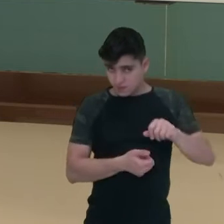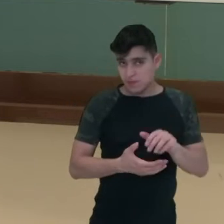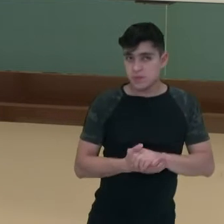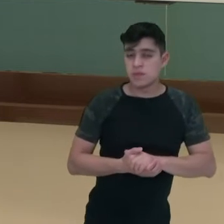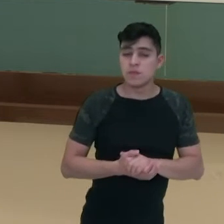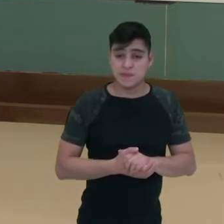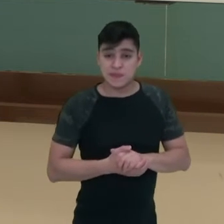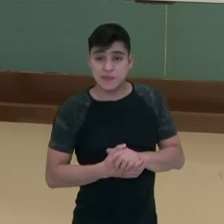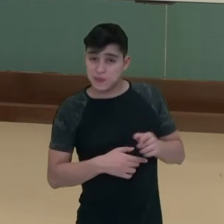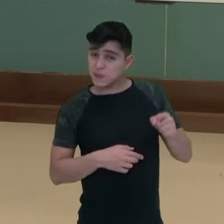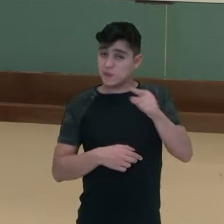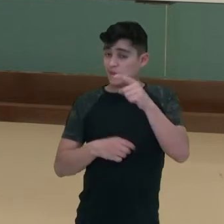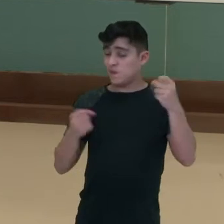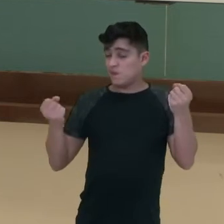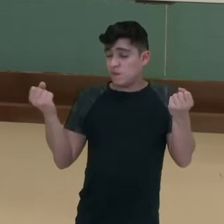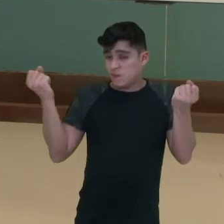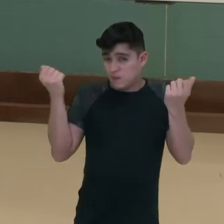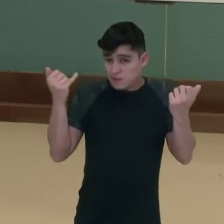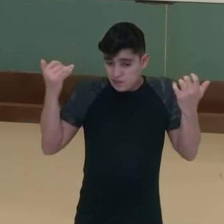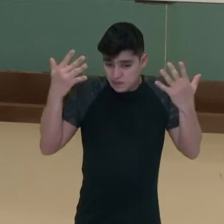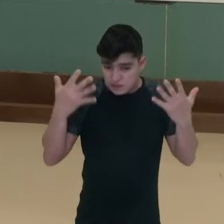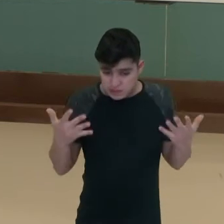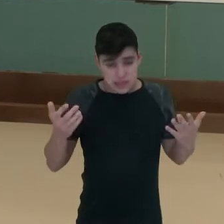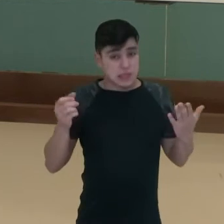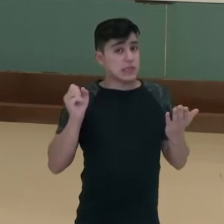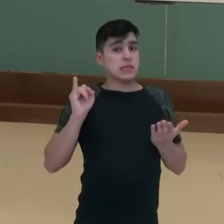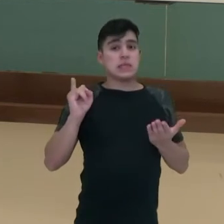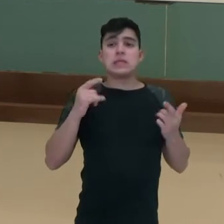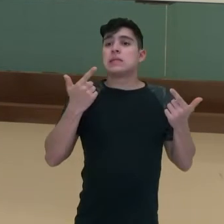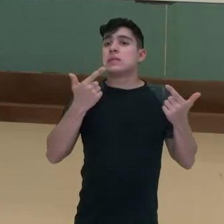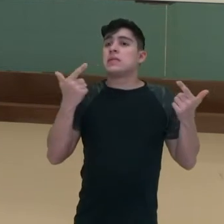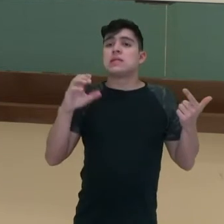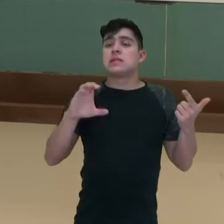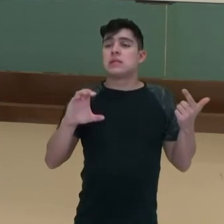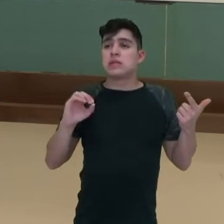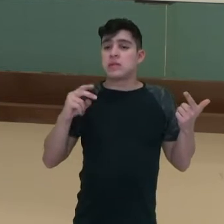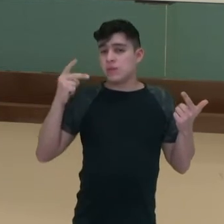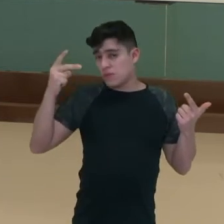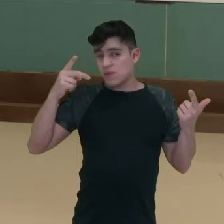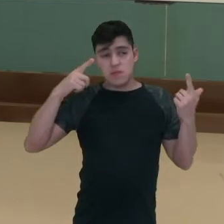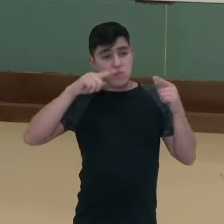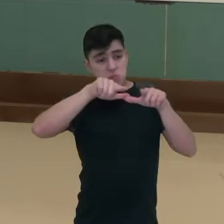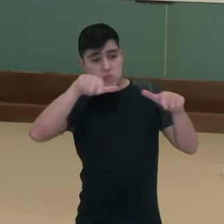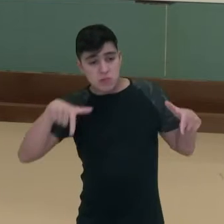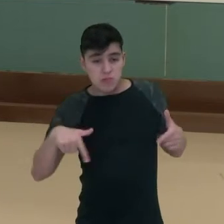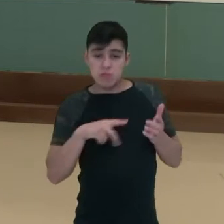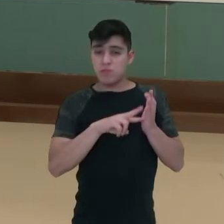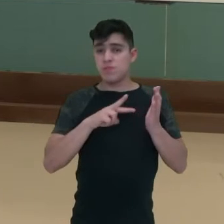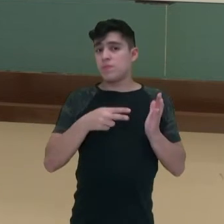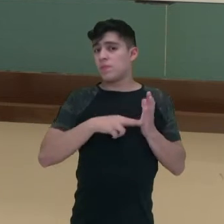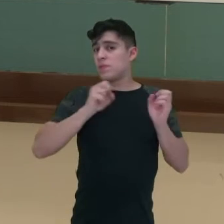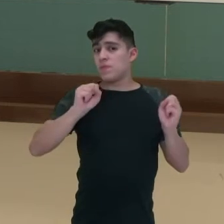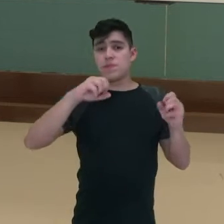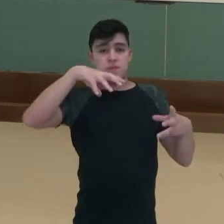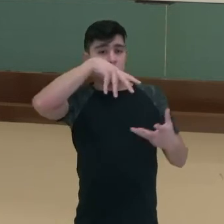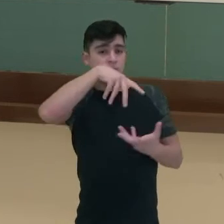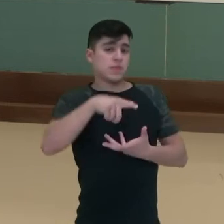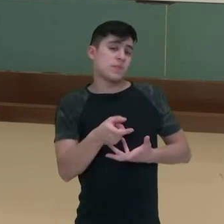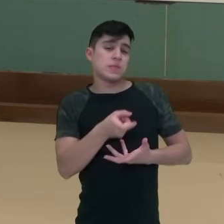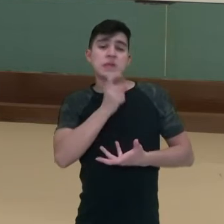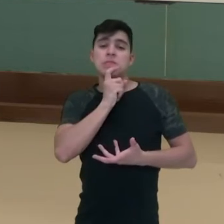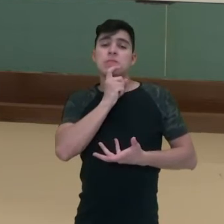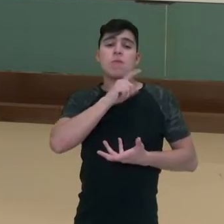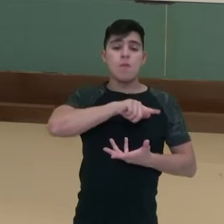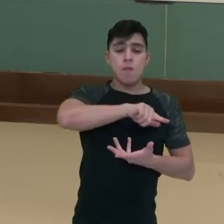a presença desse gás, o globo seria então gelado e vazio. Porque a gente sabe que precisamos aí de